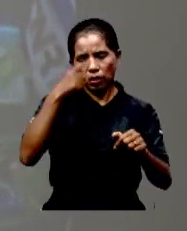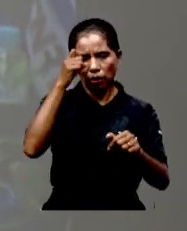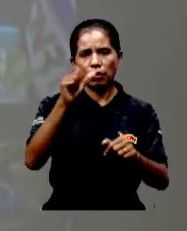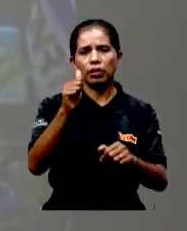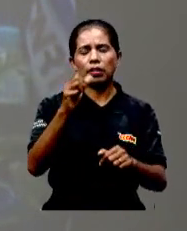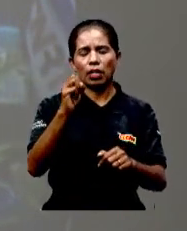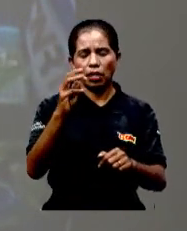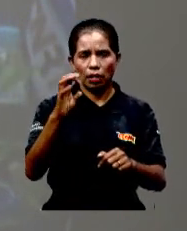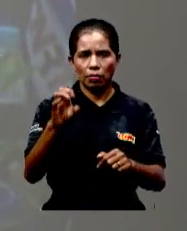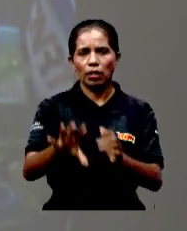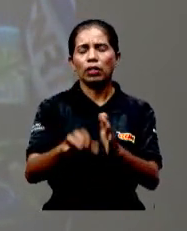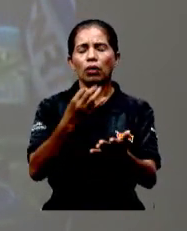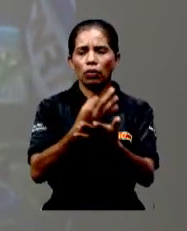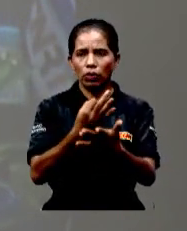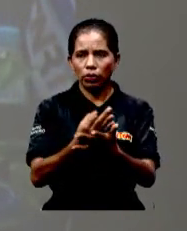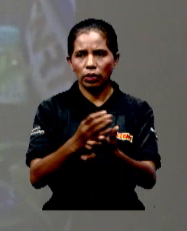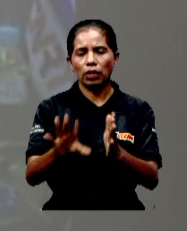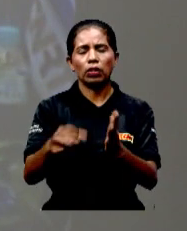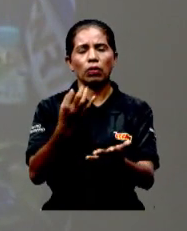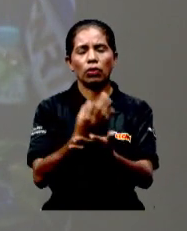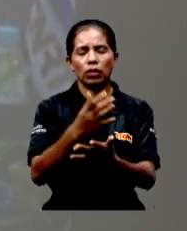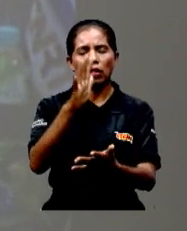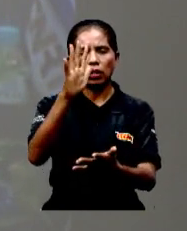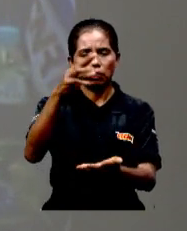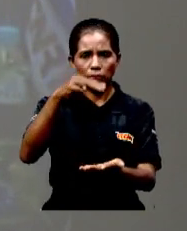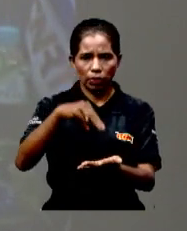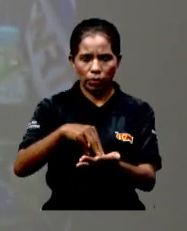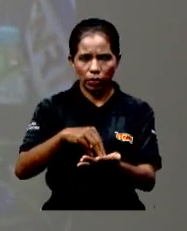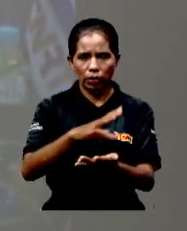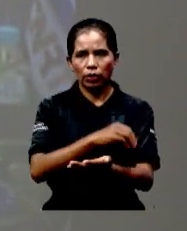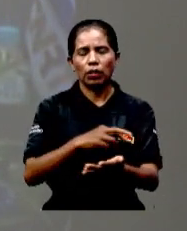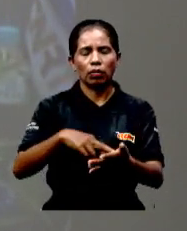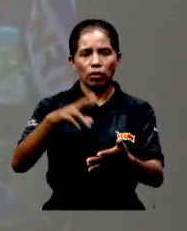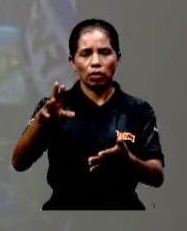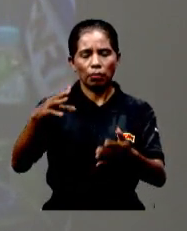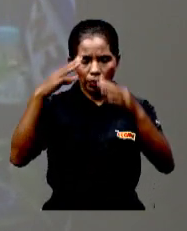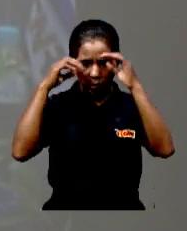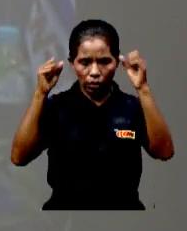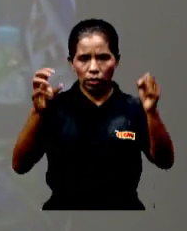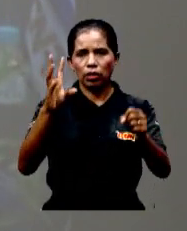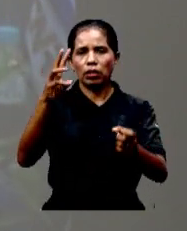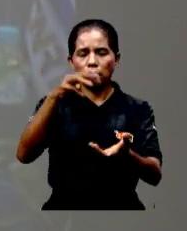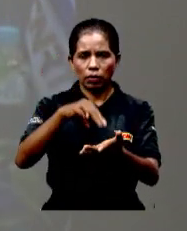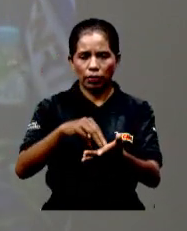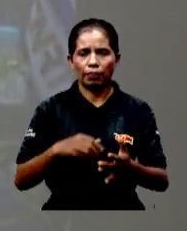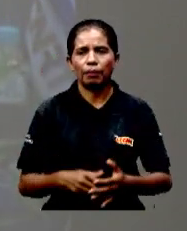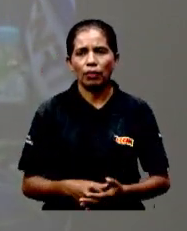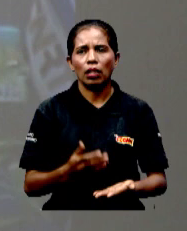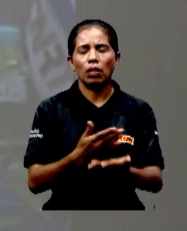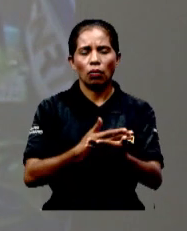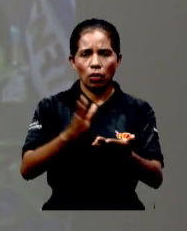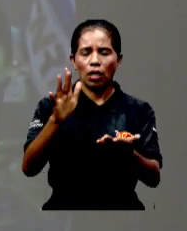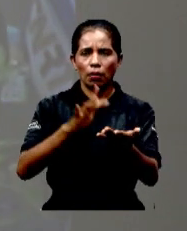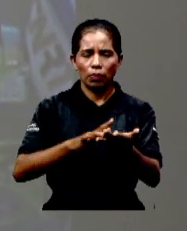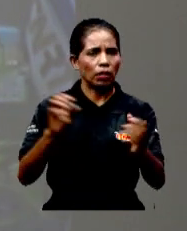hetang orsamento hesa uluk liuba. Dia hetang 5 milhões. Agora fenda dang retificativo. Se presidente pun bulgar hetang 6 milhões. Ba compra ai moro ne